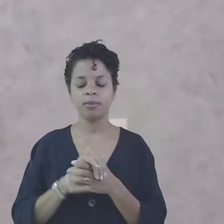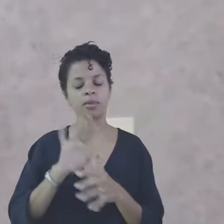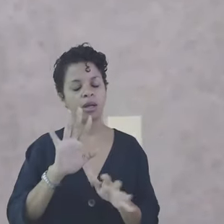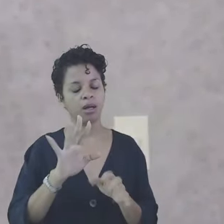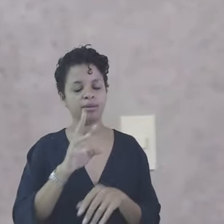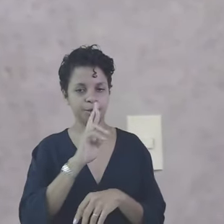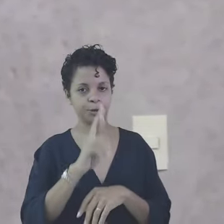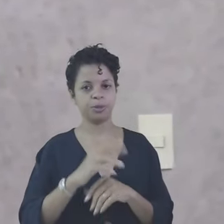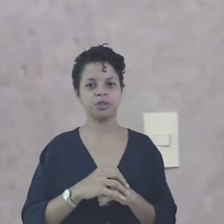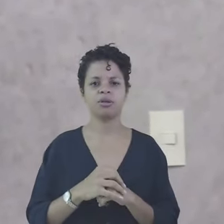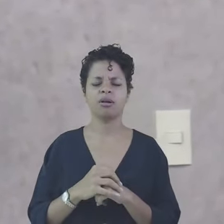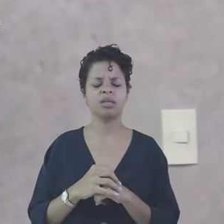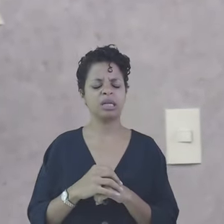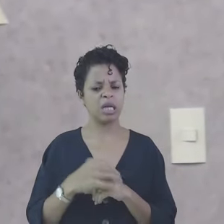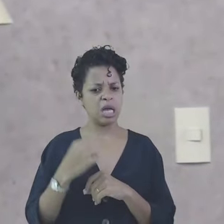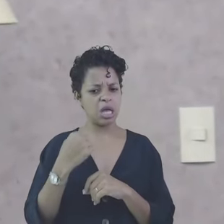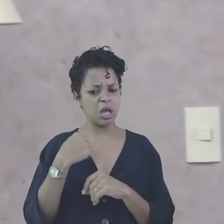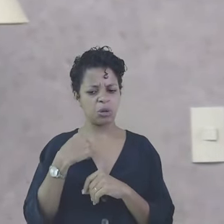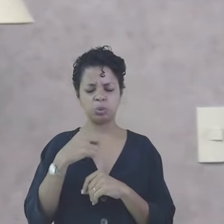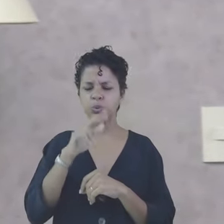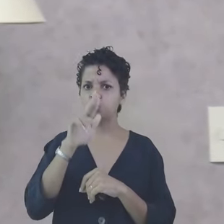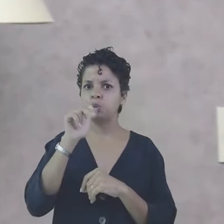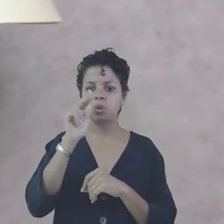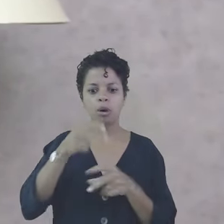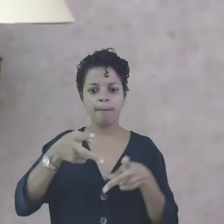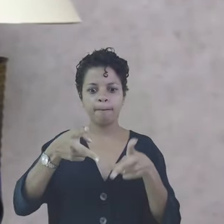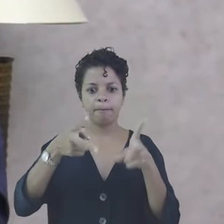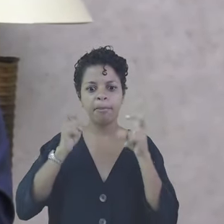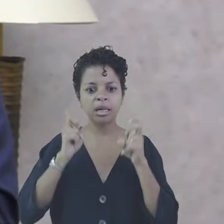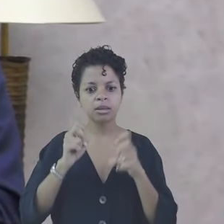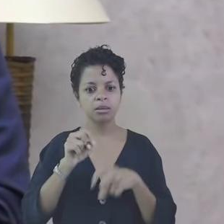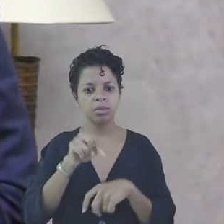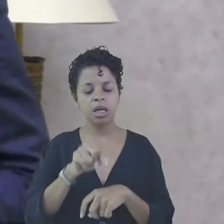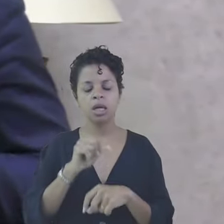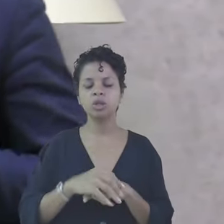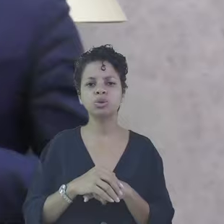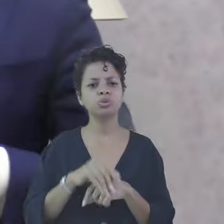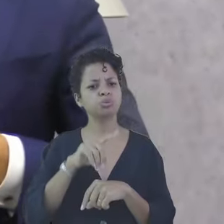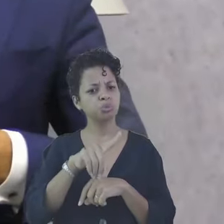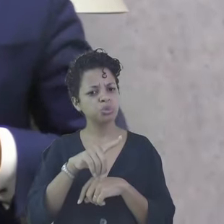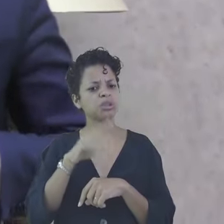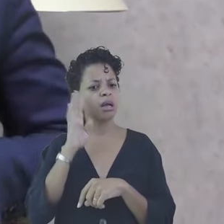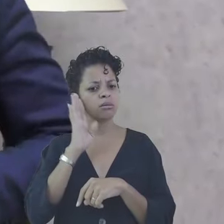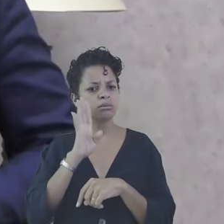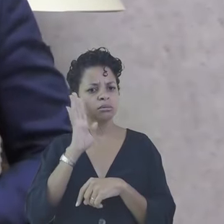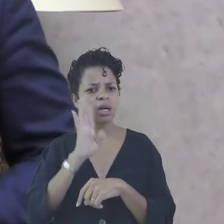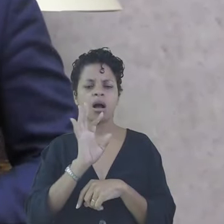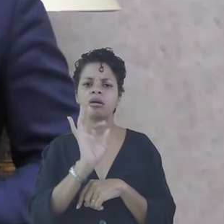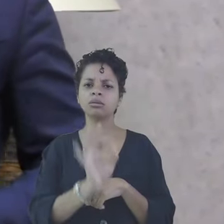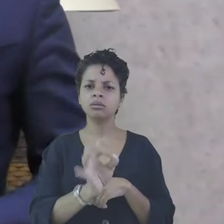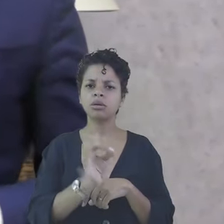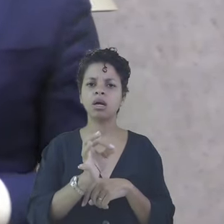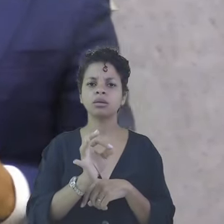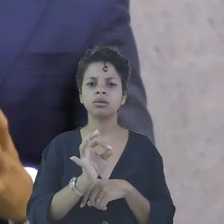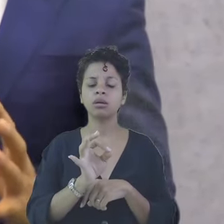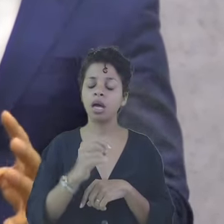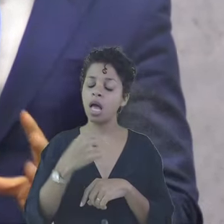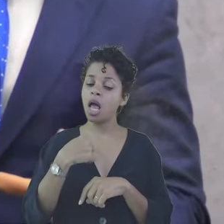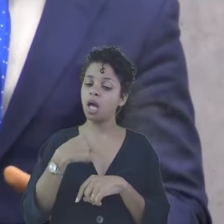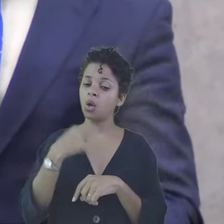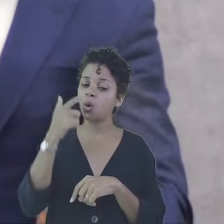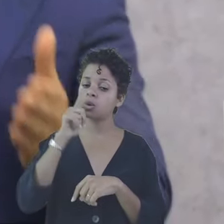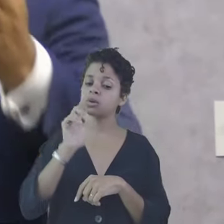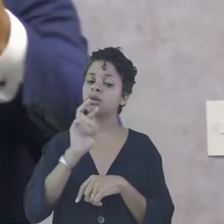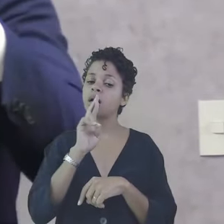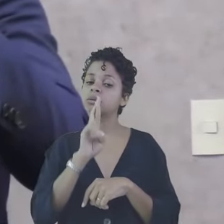você, eu nunca observei esse texto desta forma. Muito interessante a sua visão. O que eu poderia lhe responder de pronto é que aqui